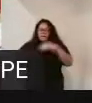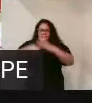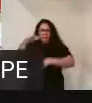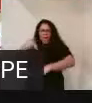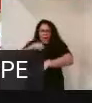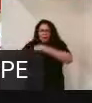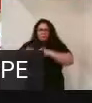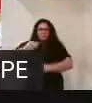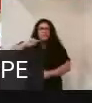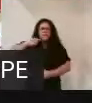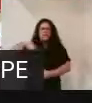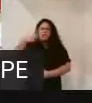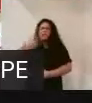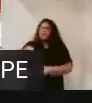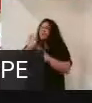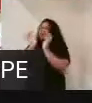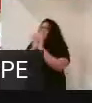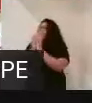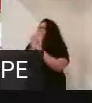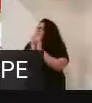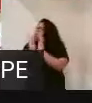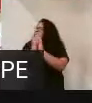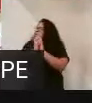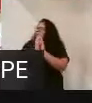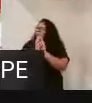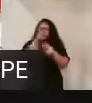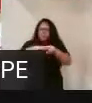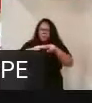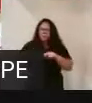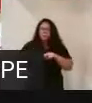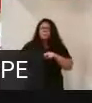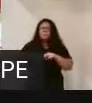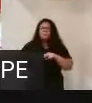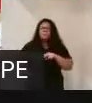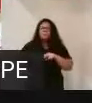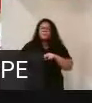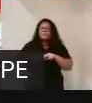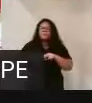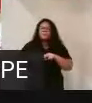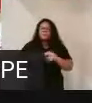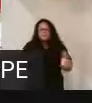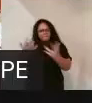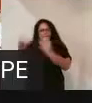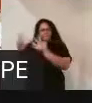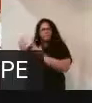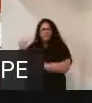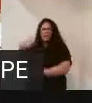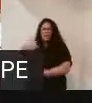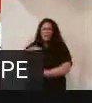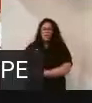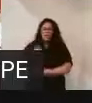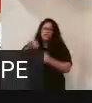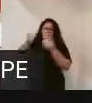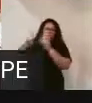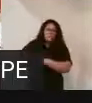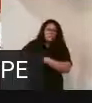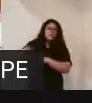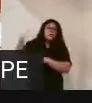Recife que se façam presente aqui na frente para a gente começar a fazer. Eu abro mão da minha palestra, mas não vou abrir mão da